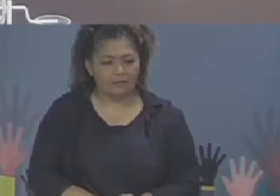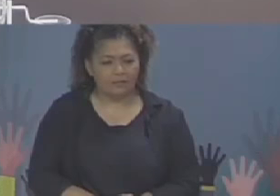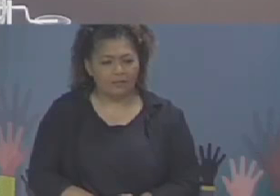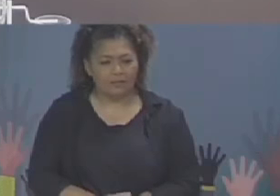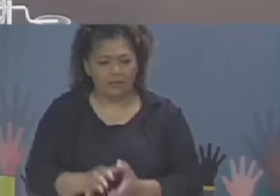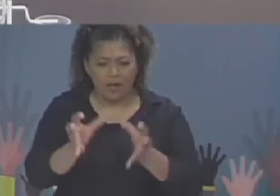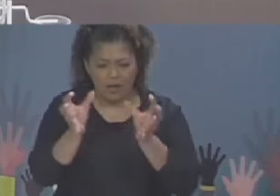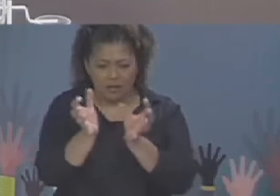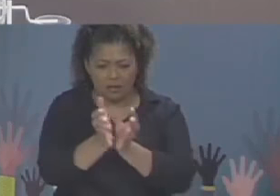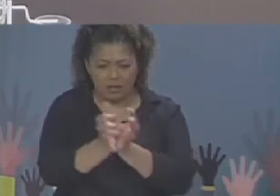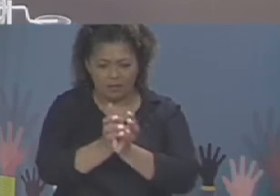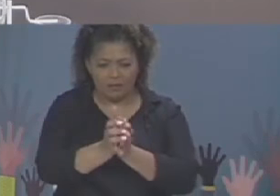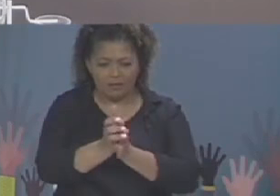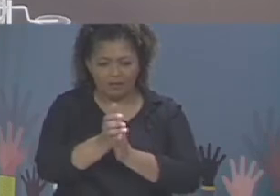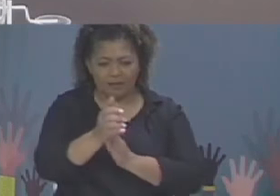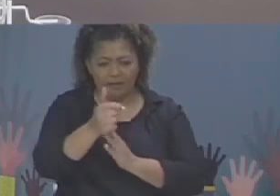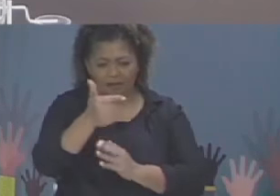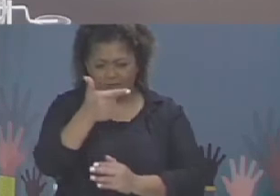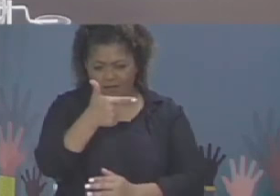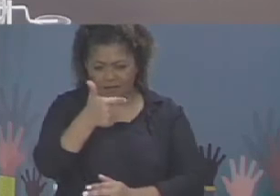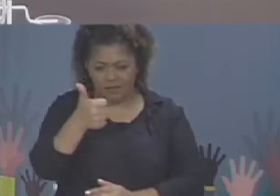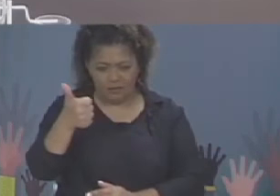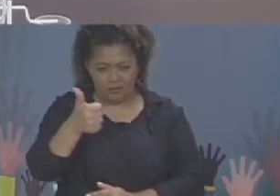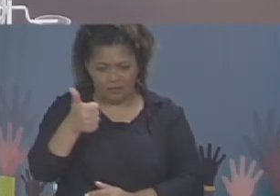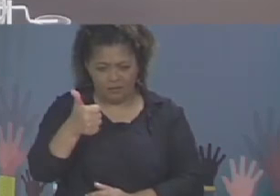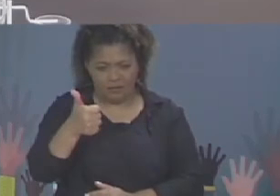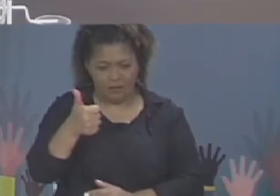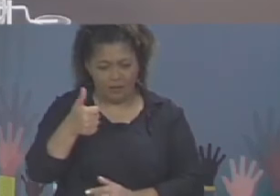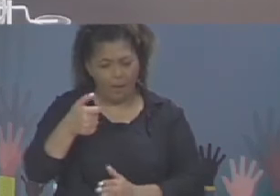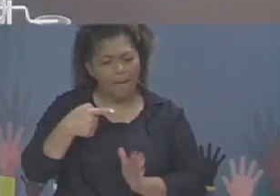Chapa 21. Pergunta para...